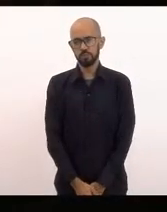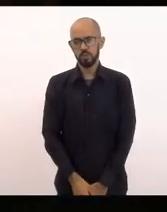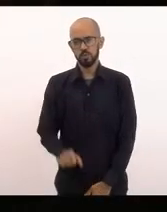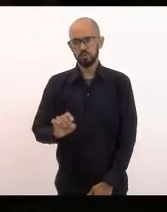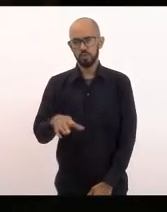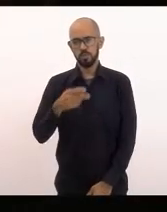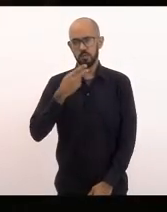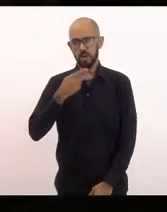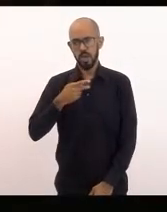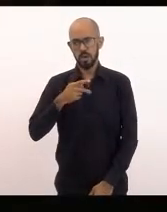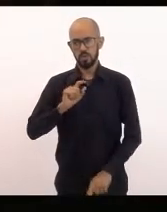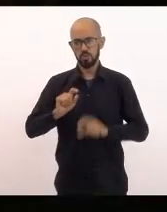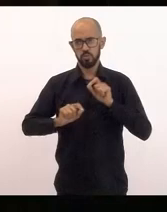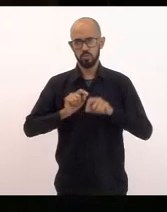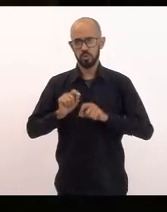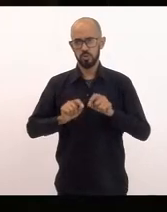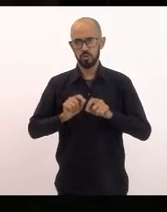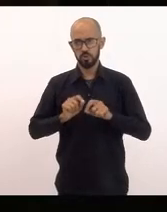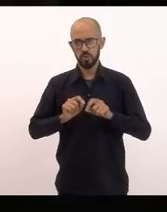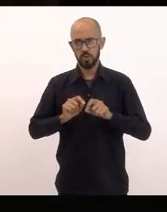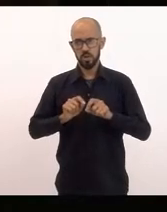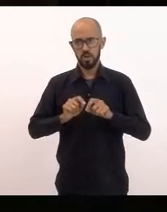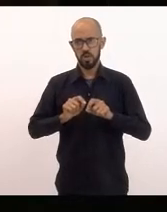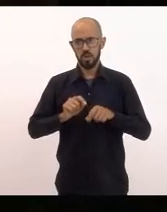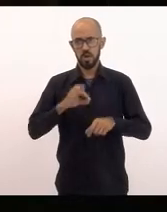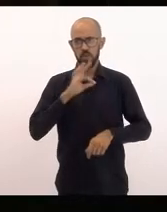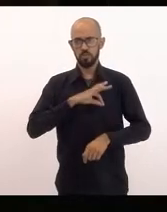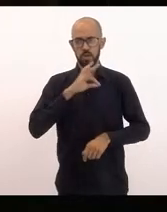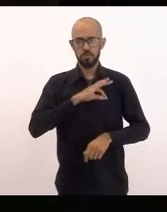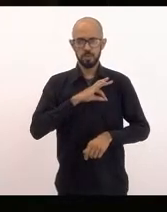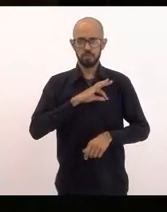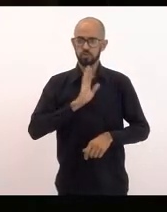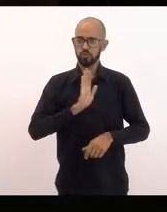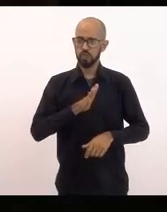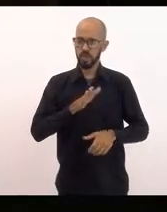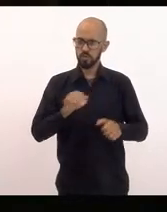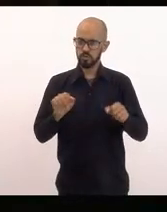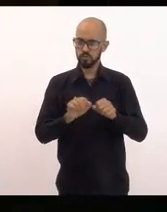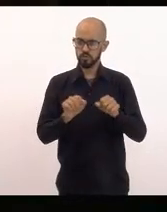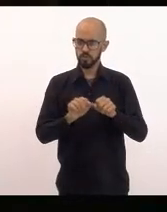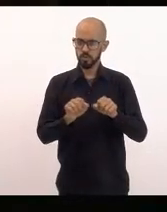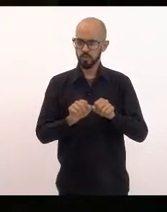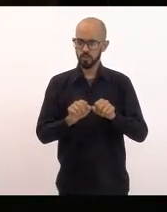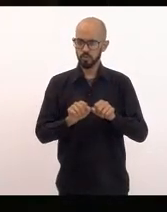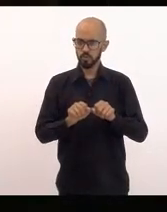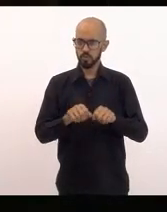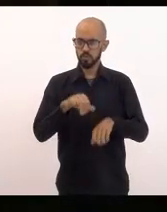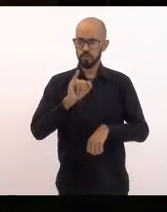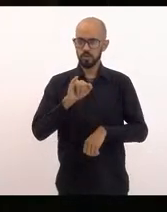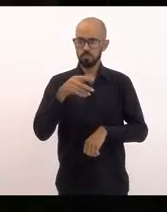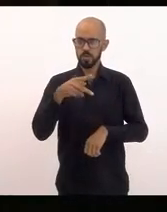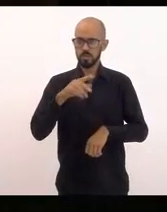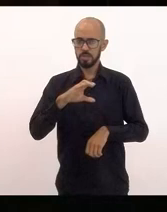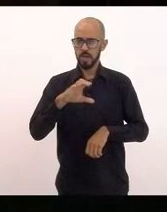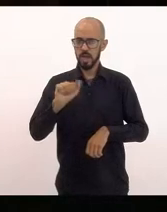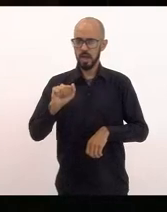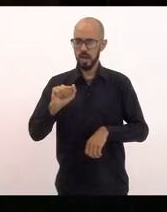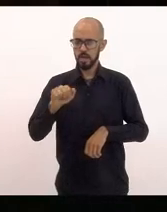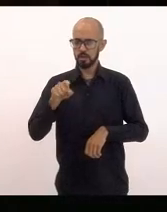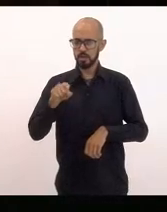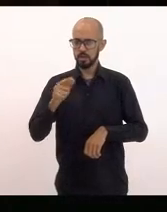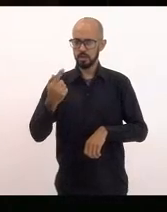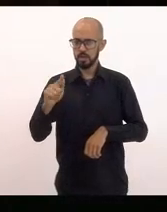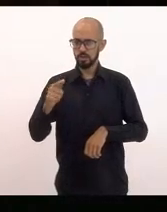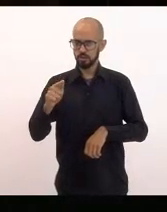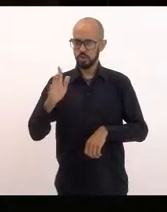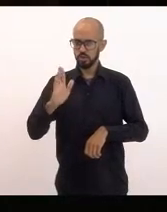repetir. A folha já foi rodada. O IPCA está garantido para todos os servidores, inclusive